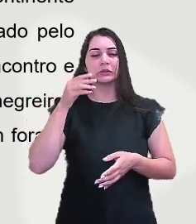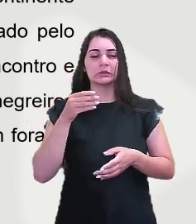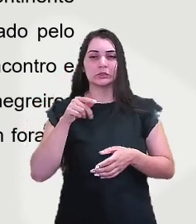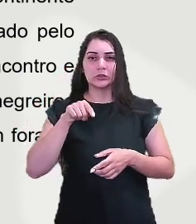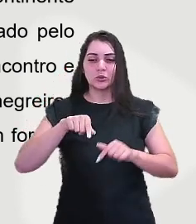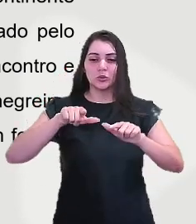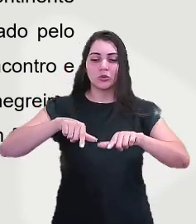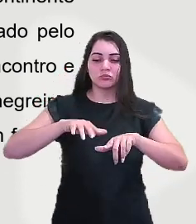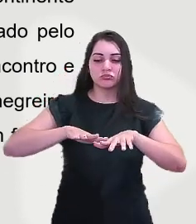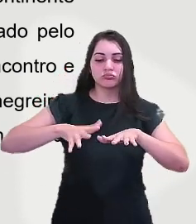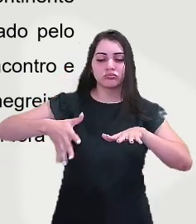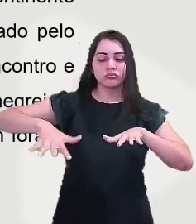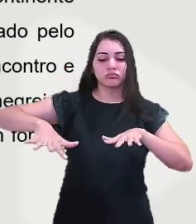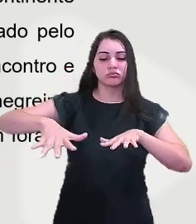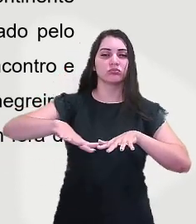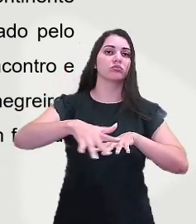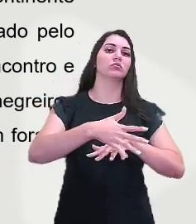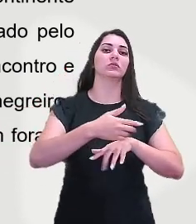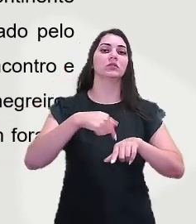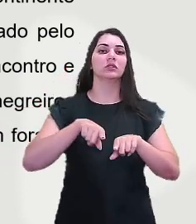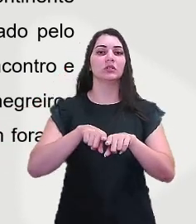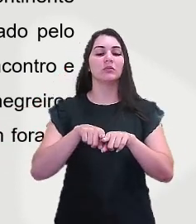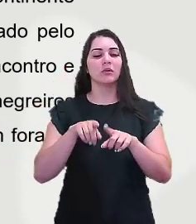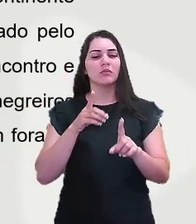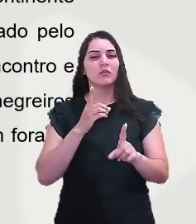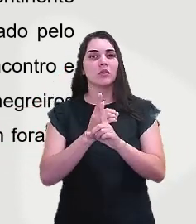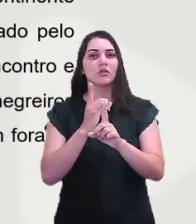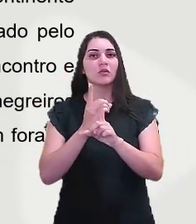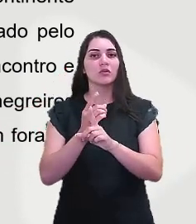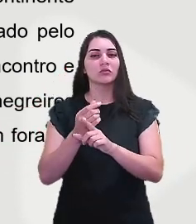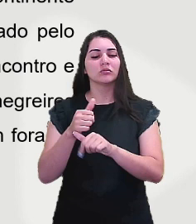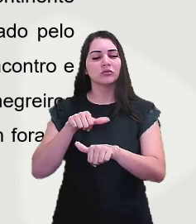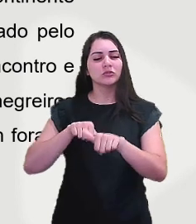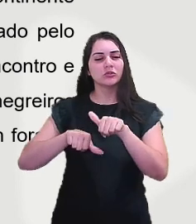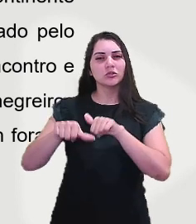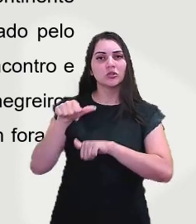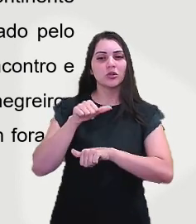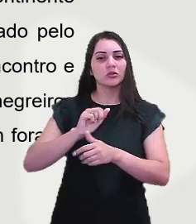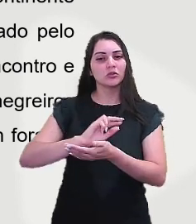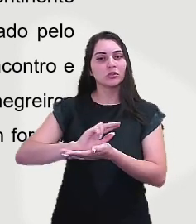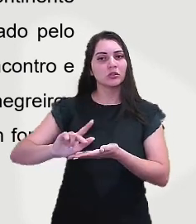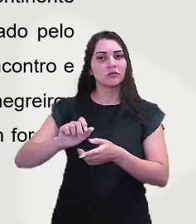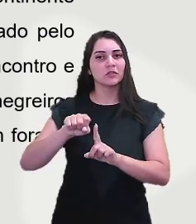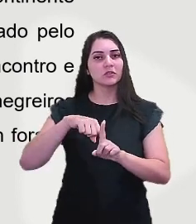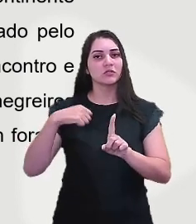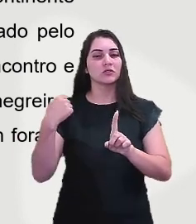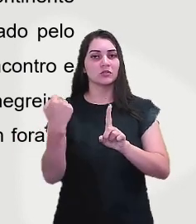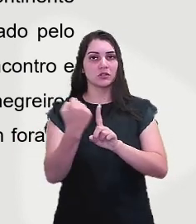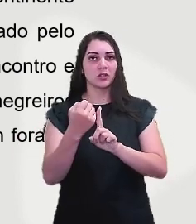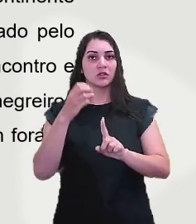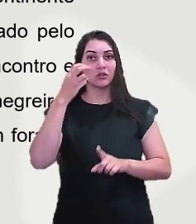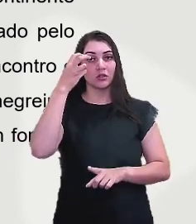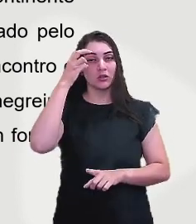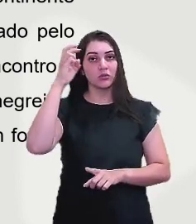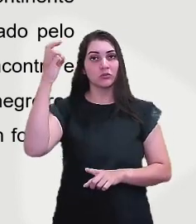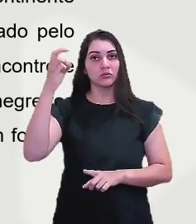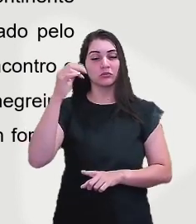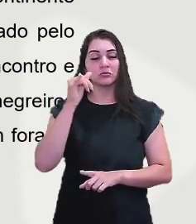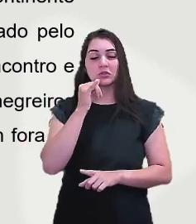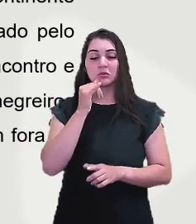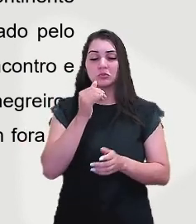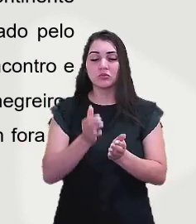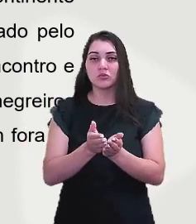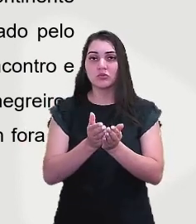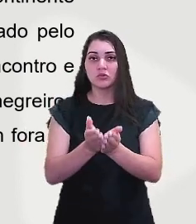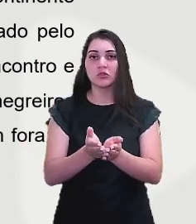e pelo encontro e pelas trocas de diversas sociedades e culturas, seja nos navios negreiros ou no novo contexto